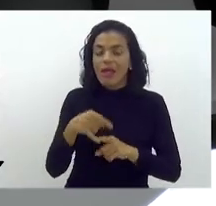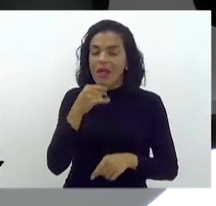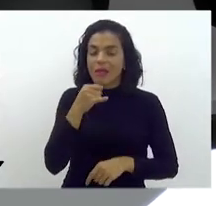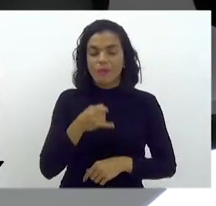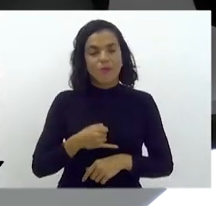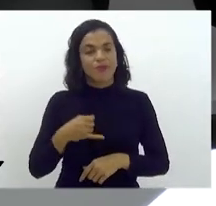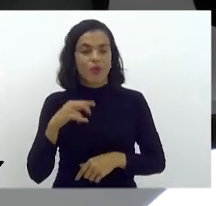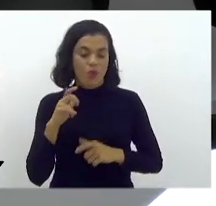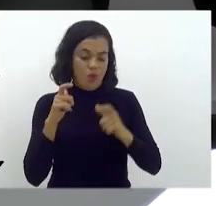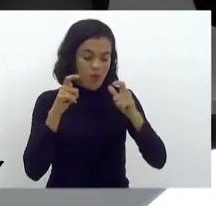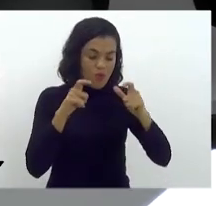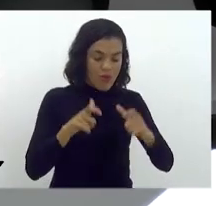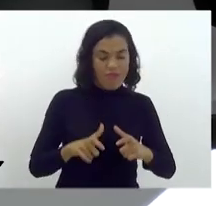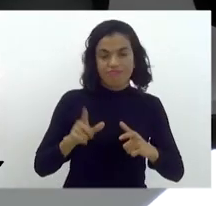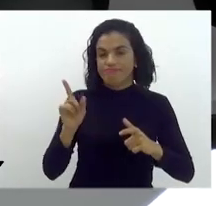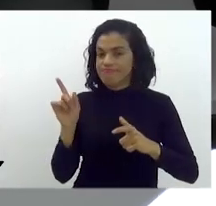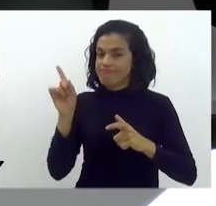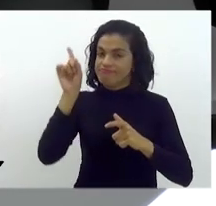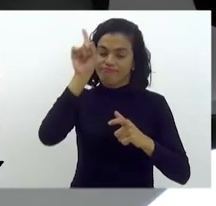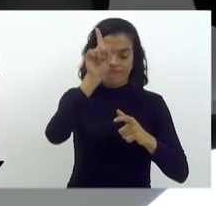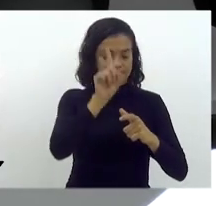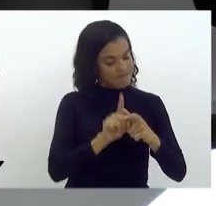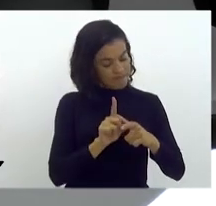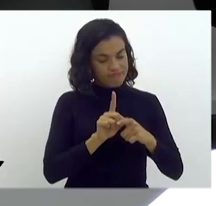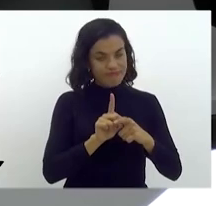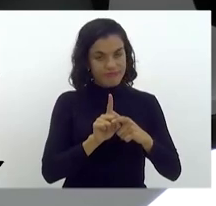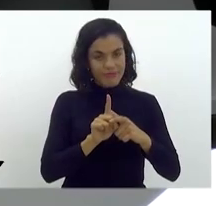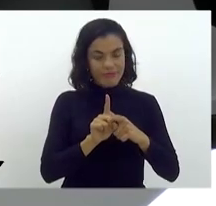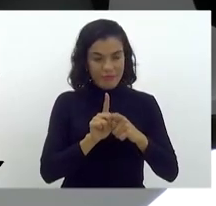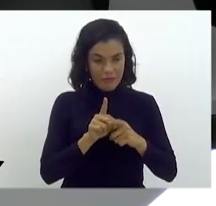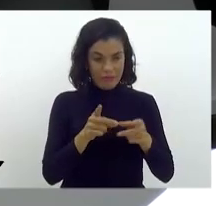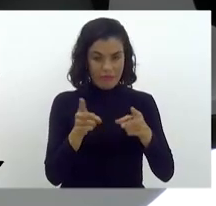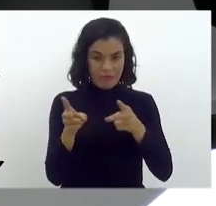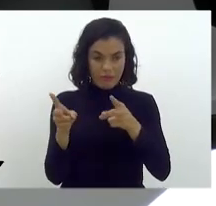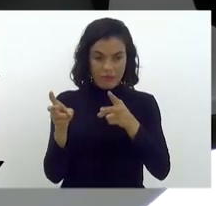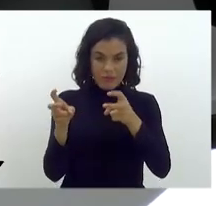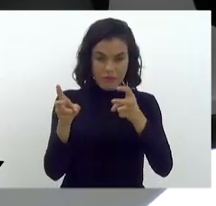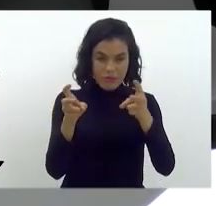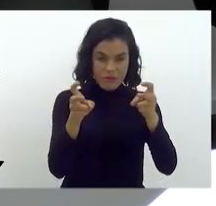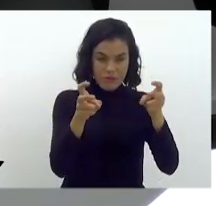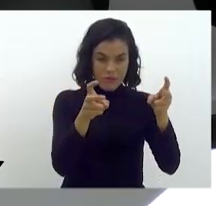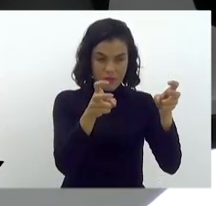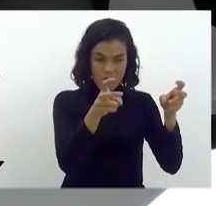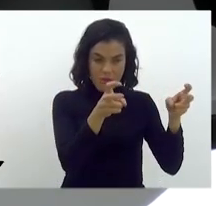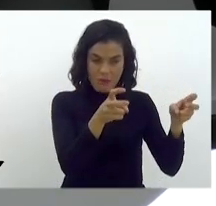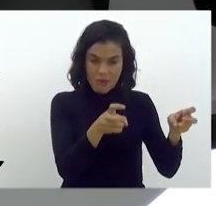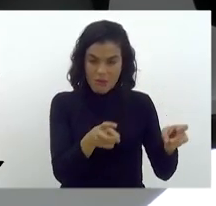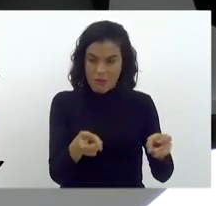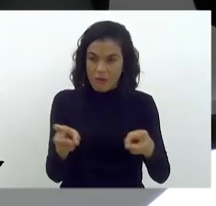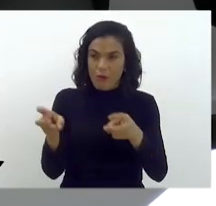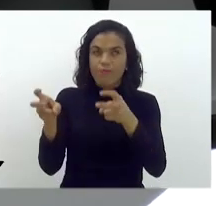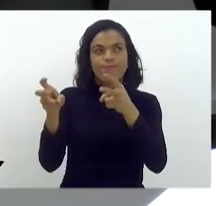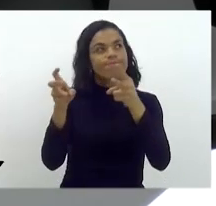no local de crime por exemplo e atentar para alguns sinais